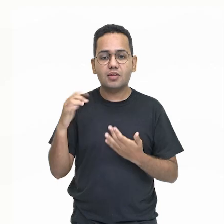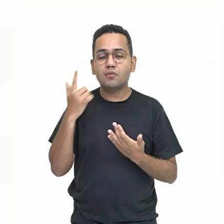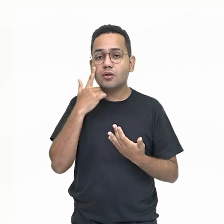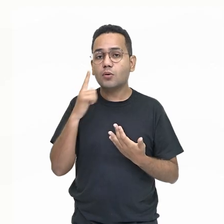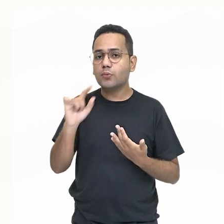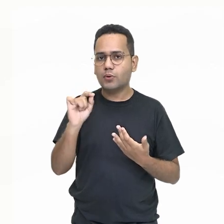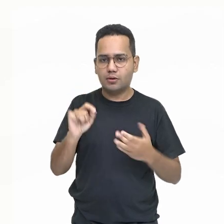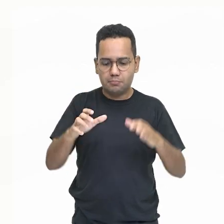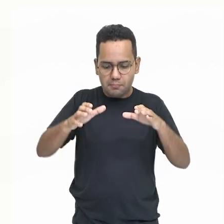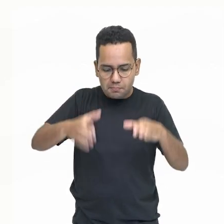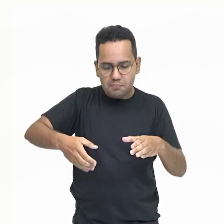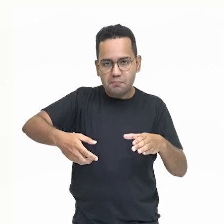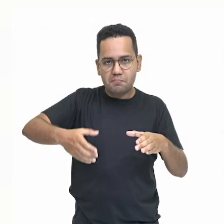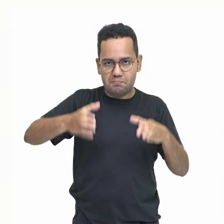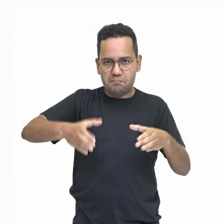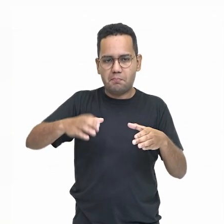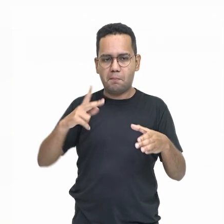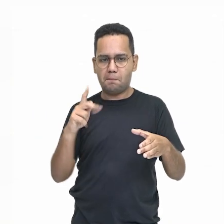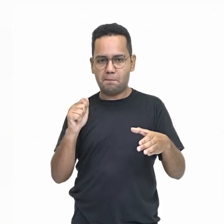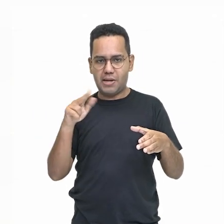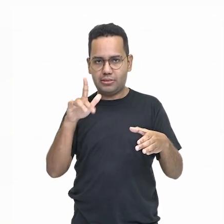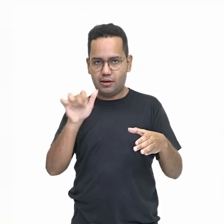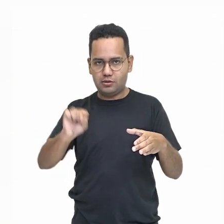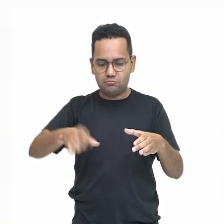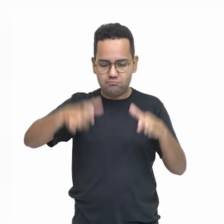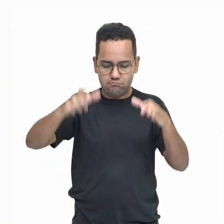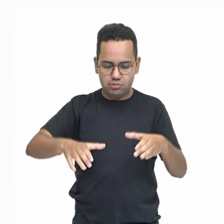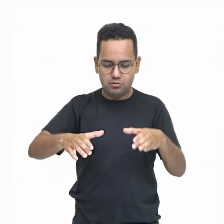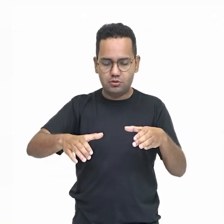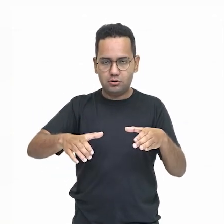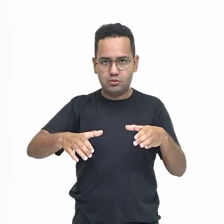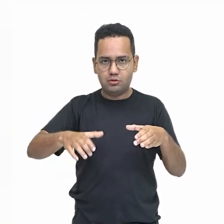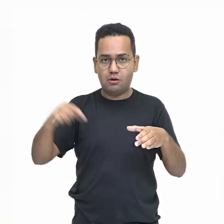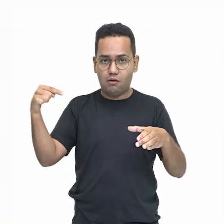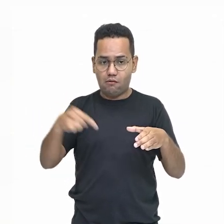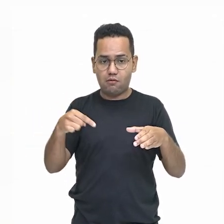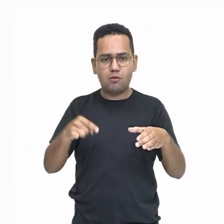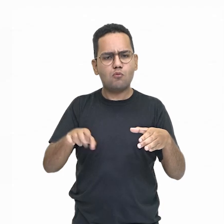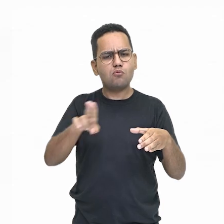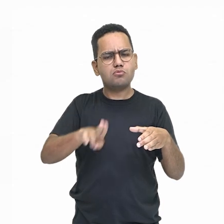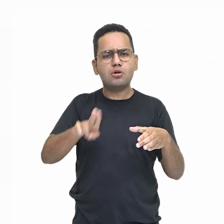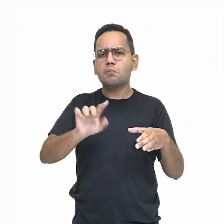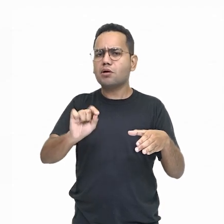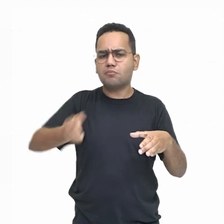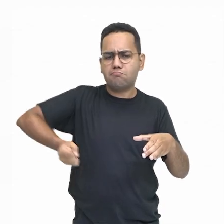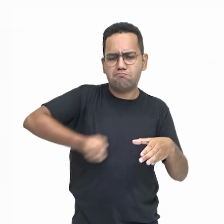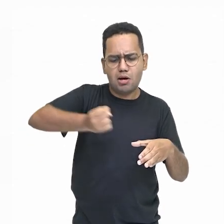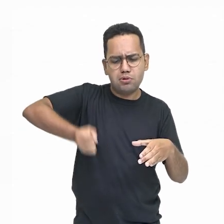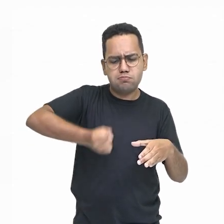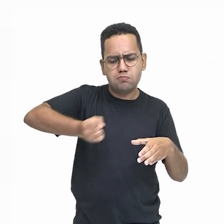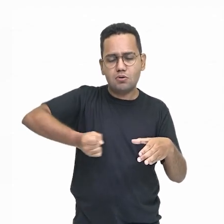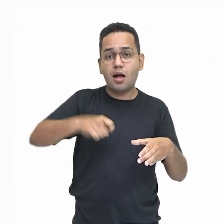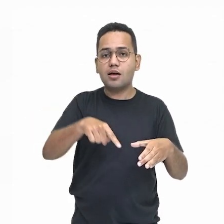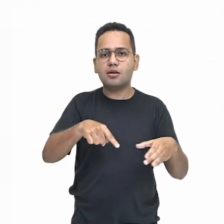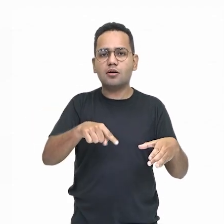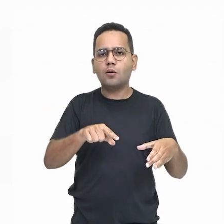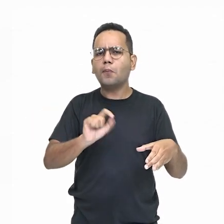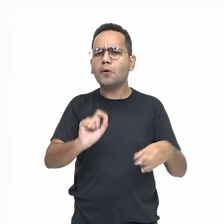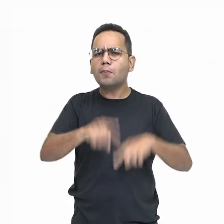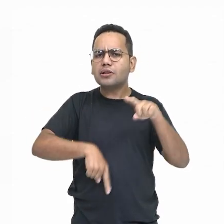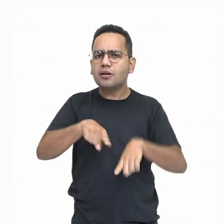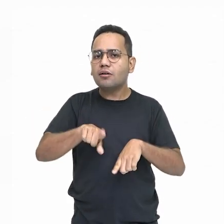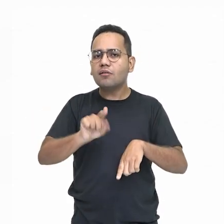panelas, sabiam? As panelas que utilizamos para cozinhar são feitas